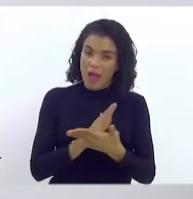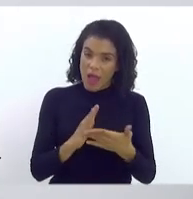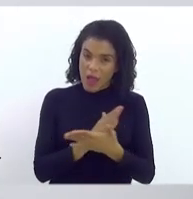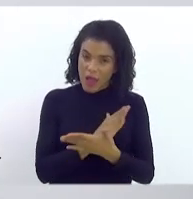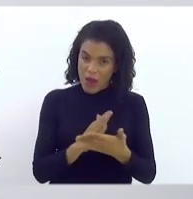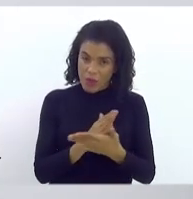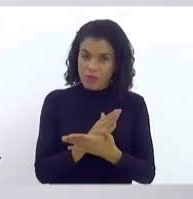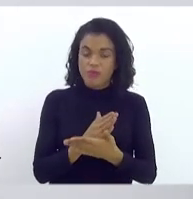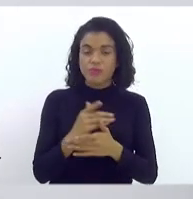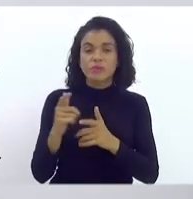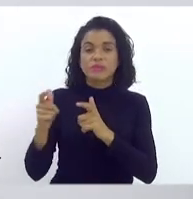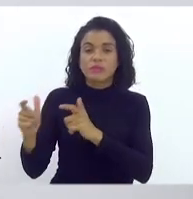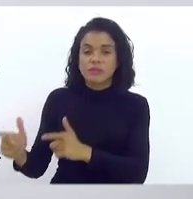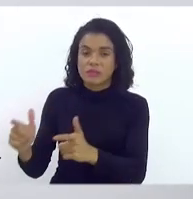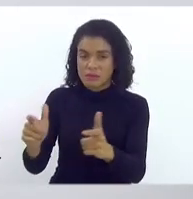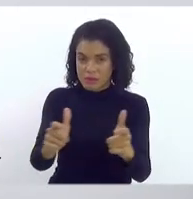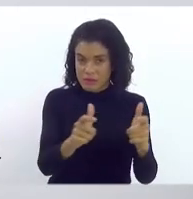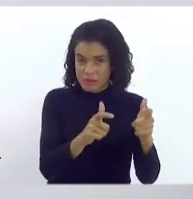atores também